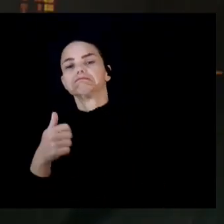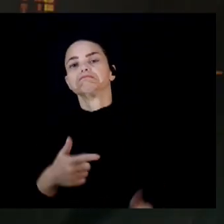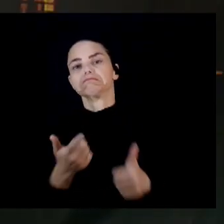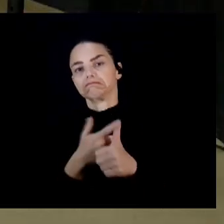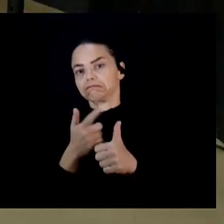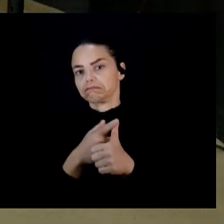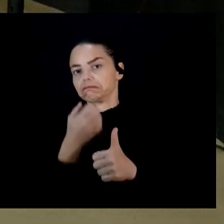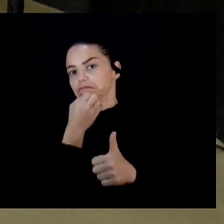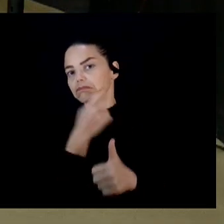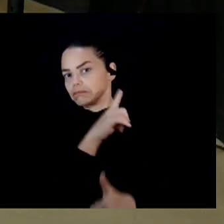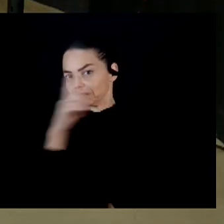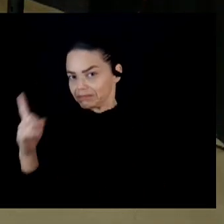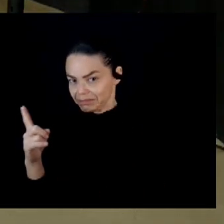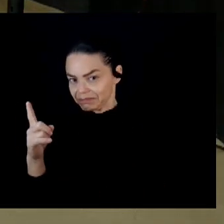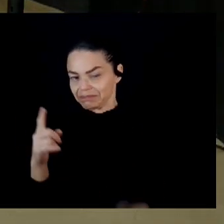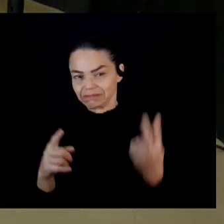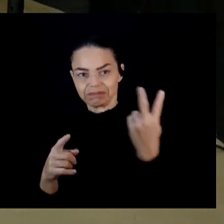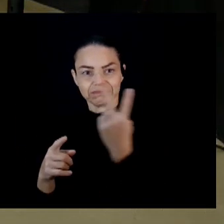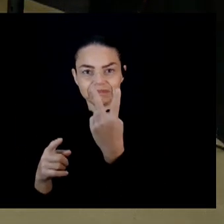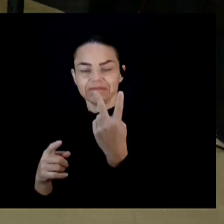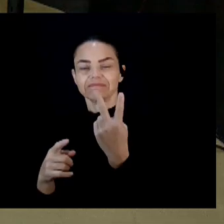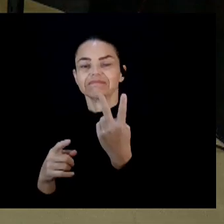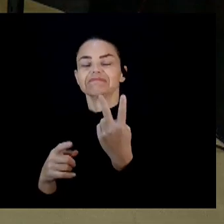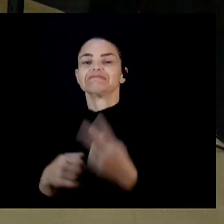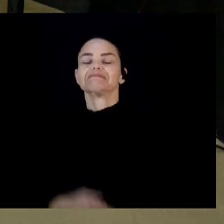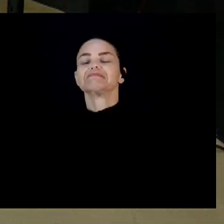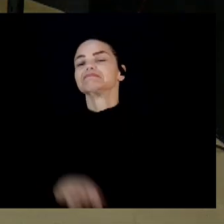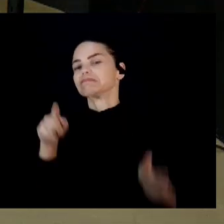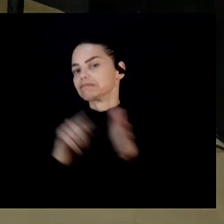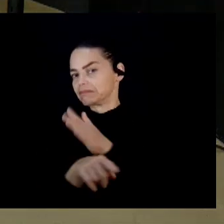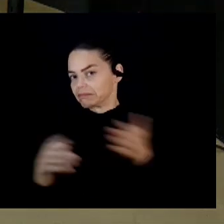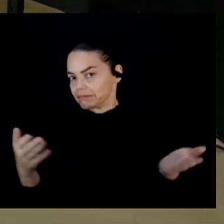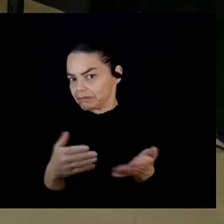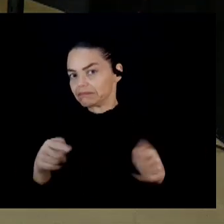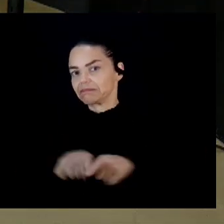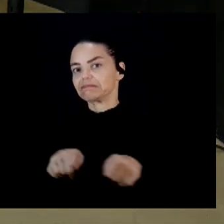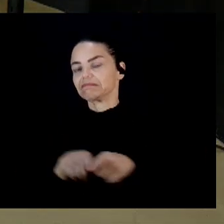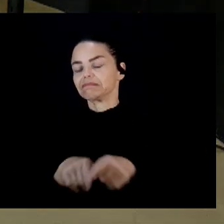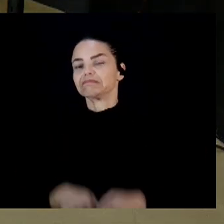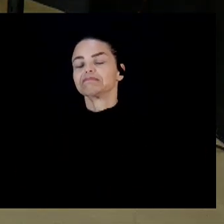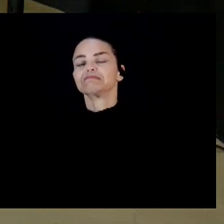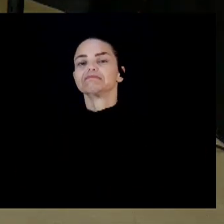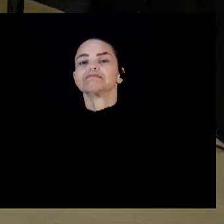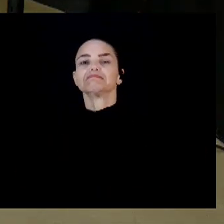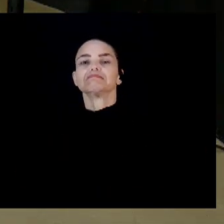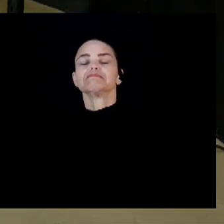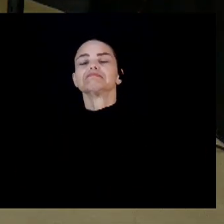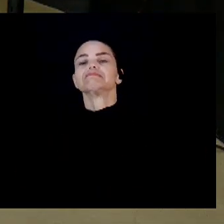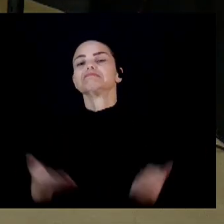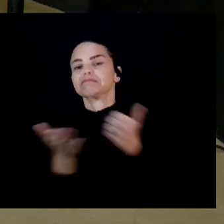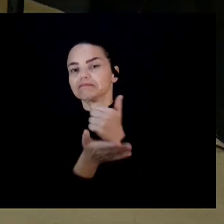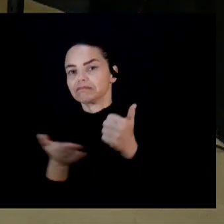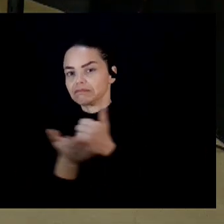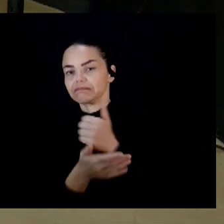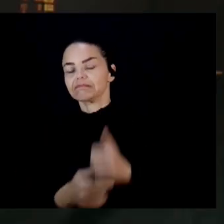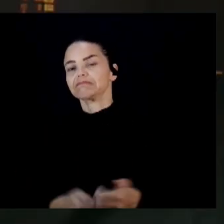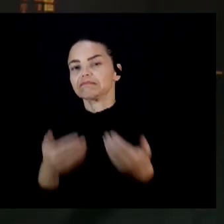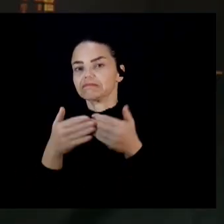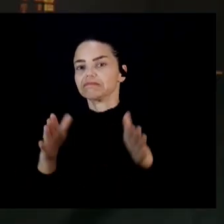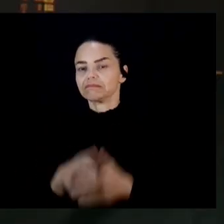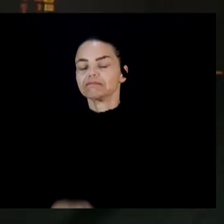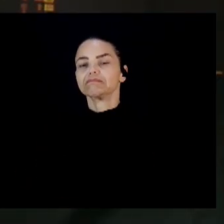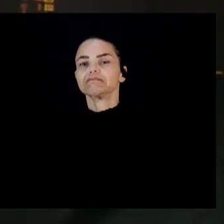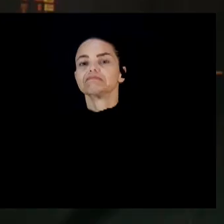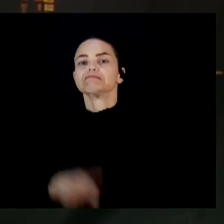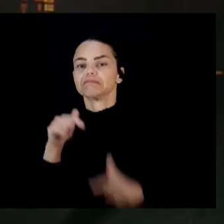dia aos dois, e eu já faço essa pergunta também aos dois, com base nessa abertura e num trabalho, porque a